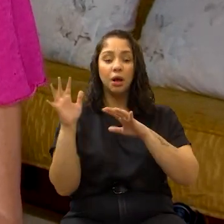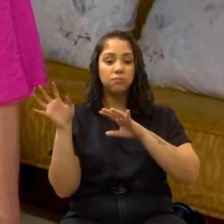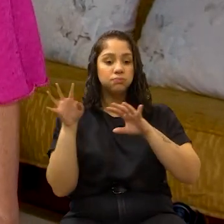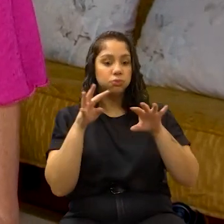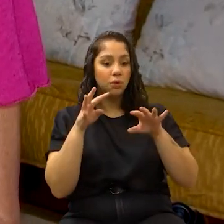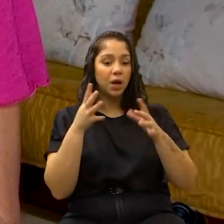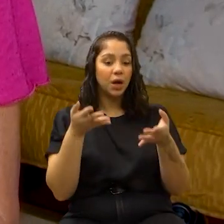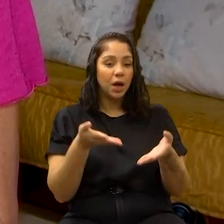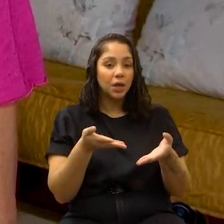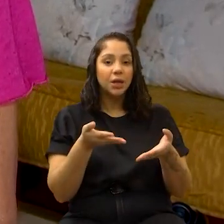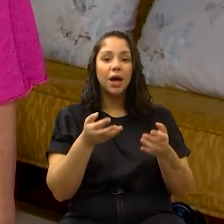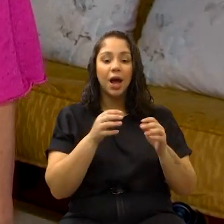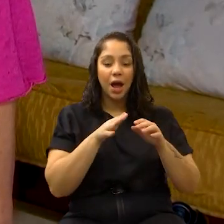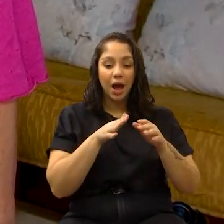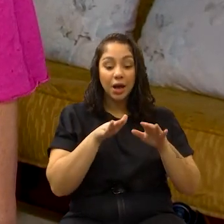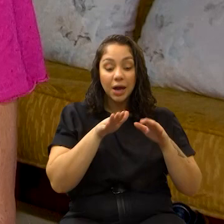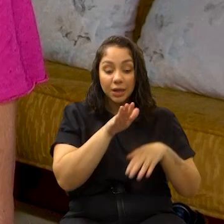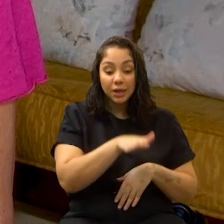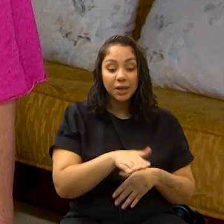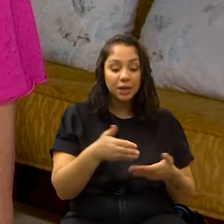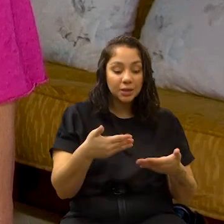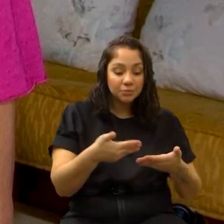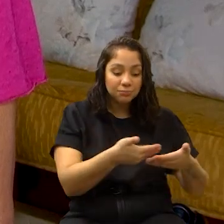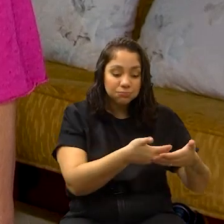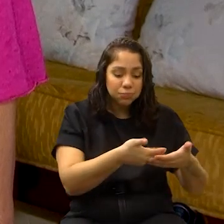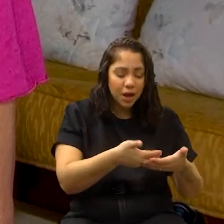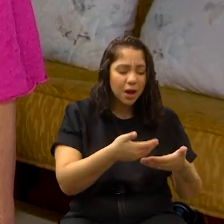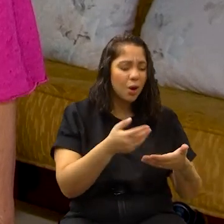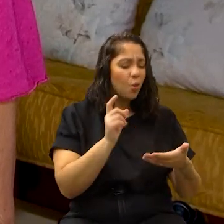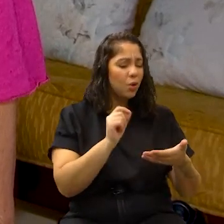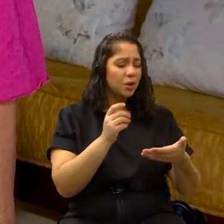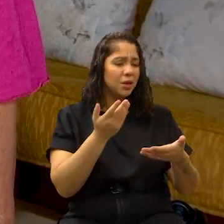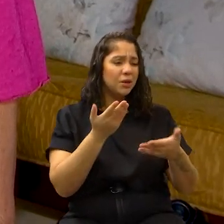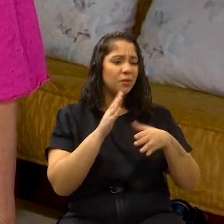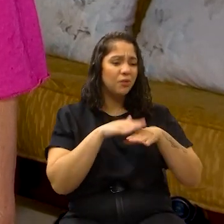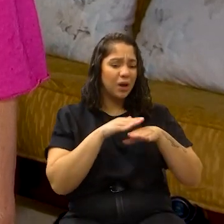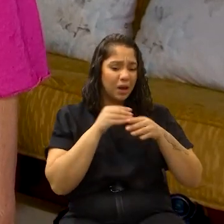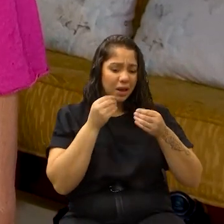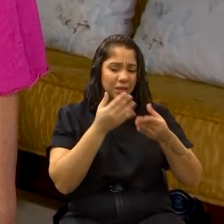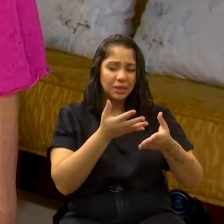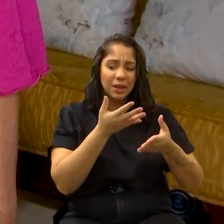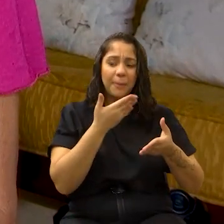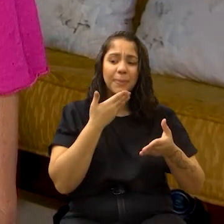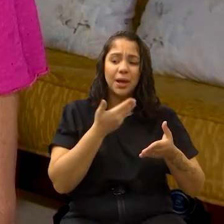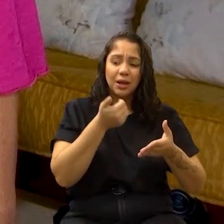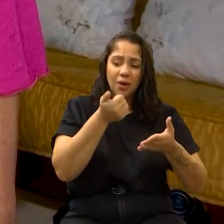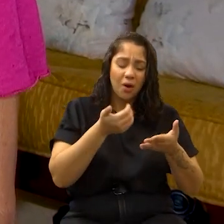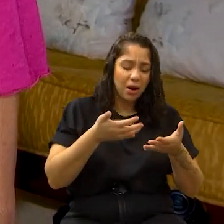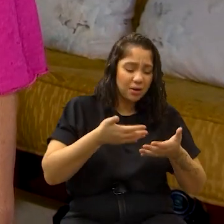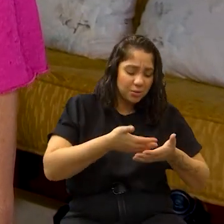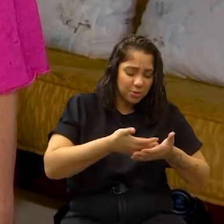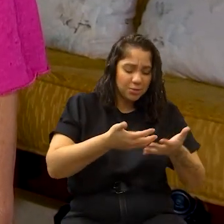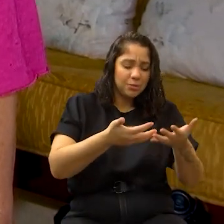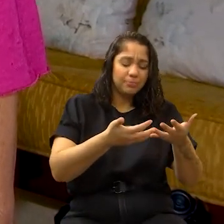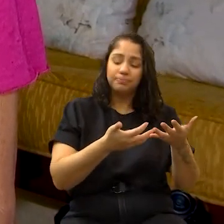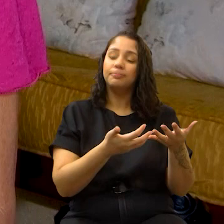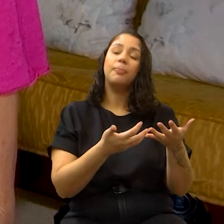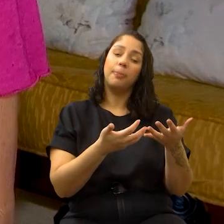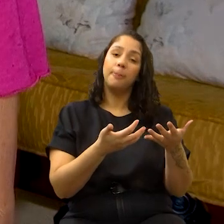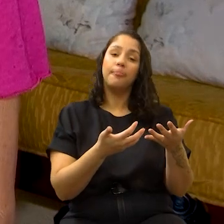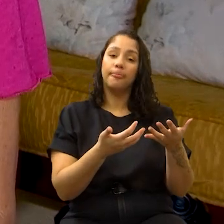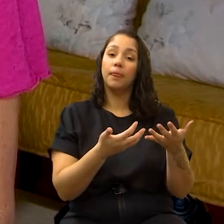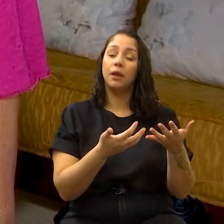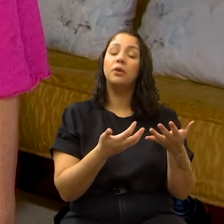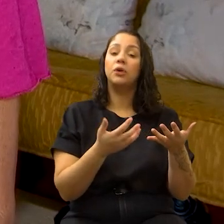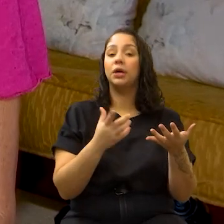da criança, você fica assim, pensando, o que, que eu vou fazer, né, para dar o melhor para ela. E